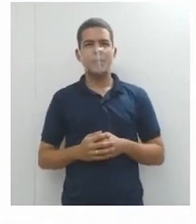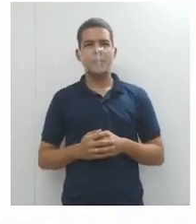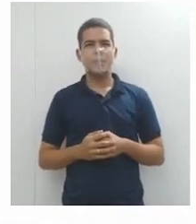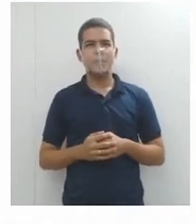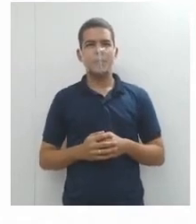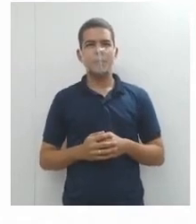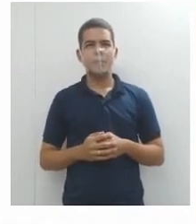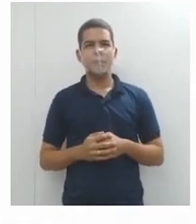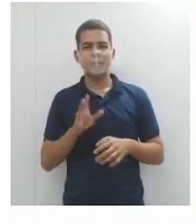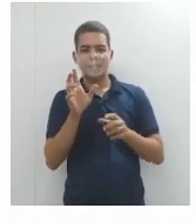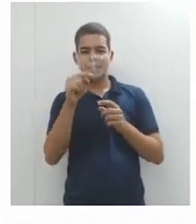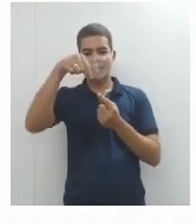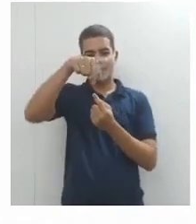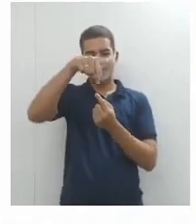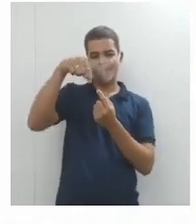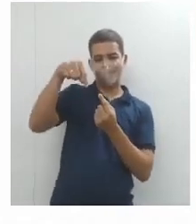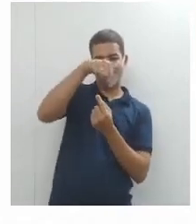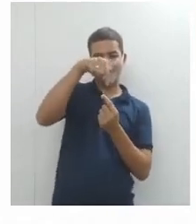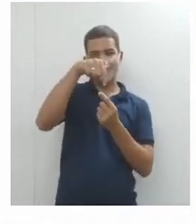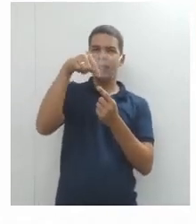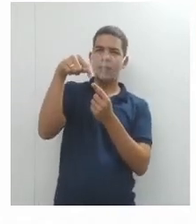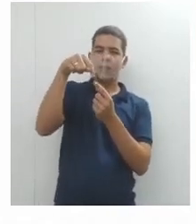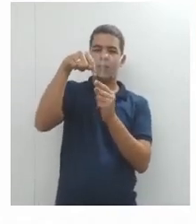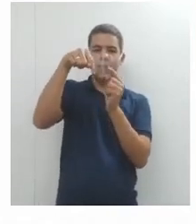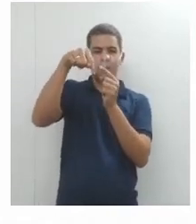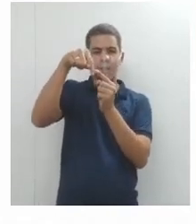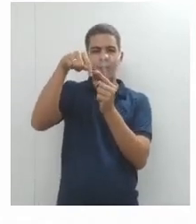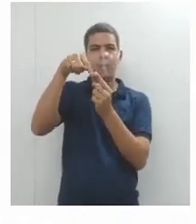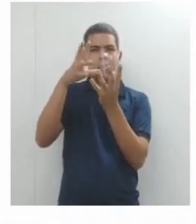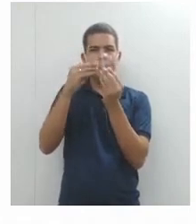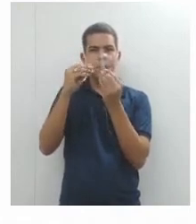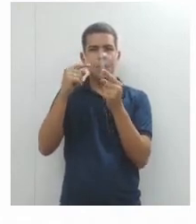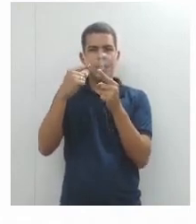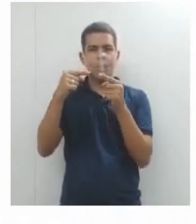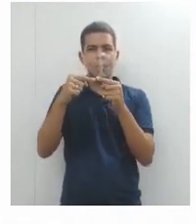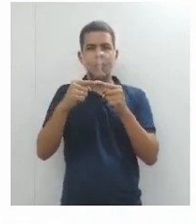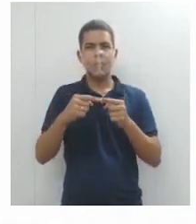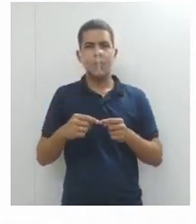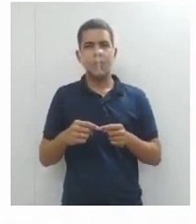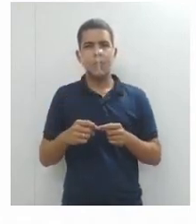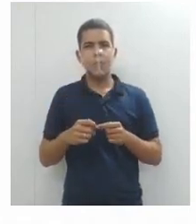Ficou troncha aí a setinha, tá? Mas é em relação a muito. Talvez.